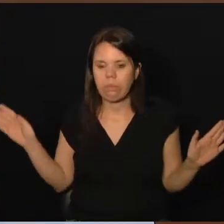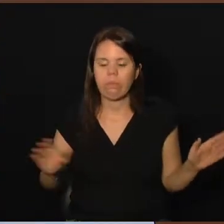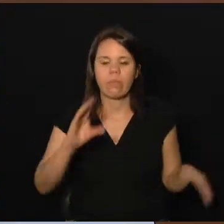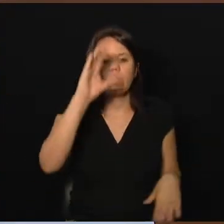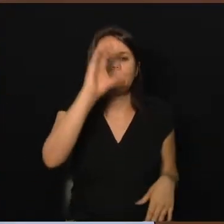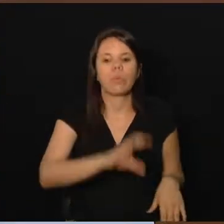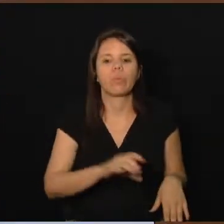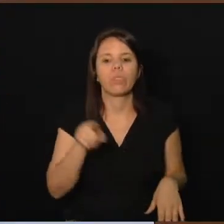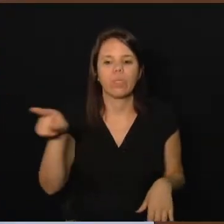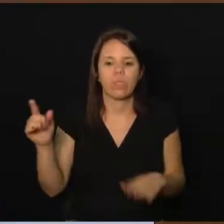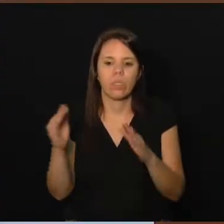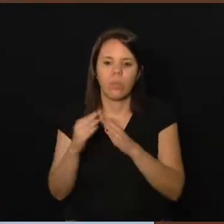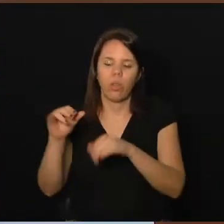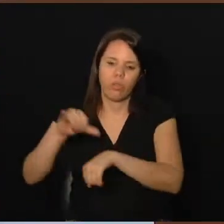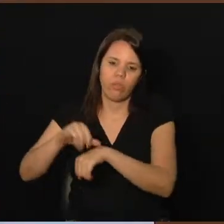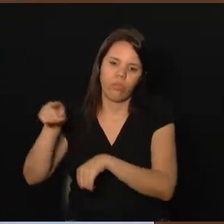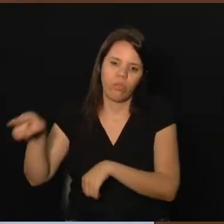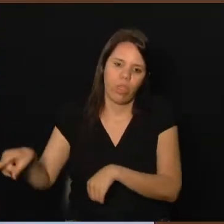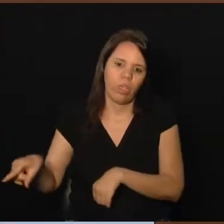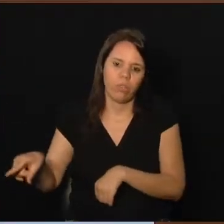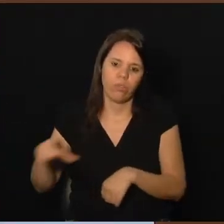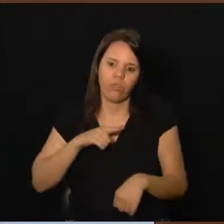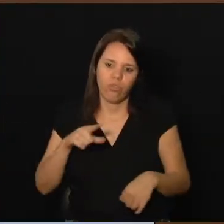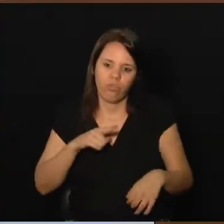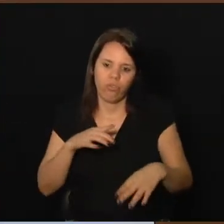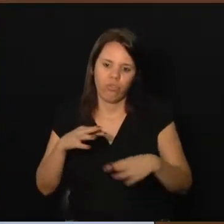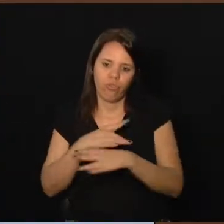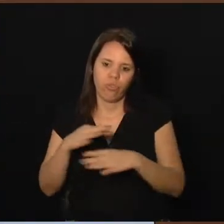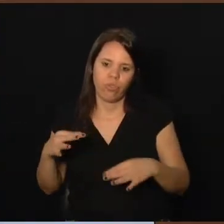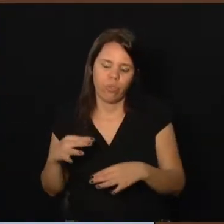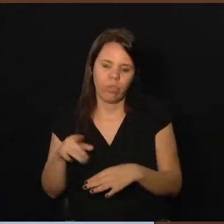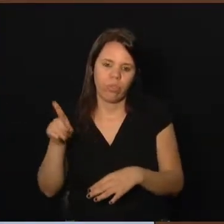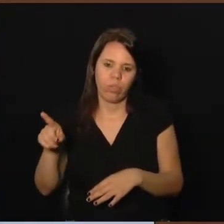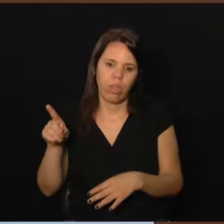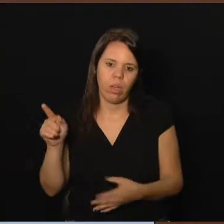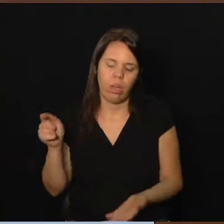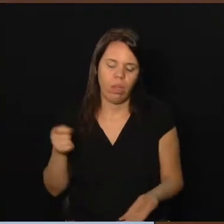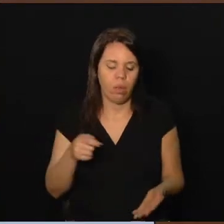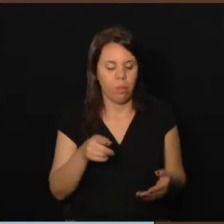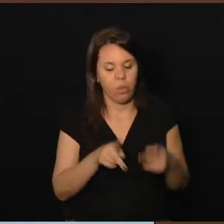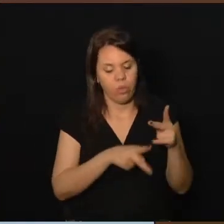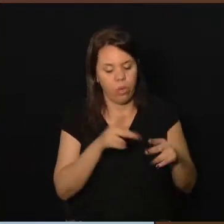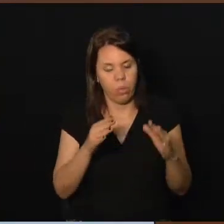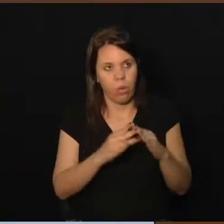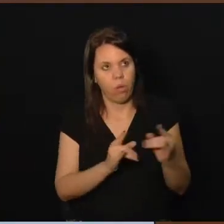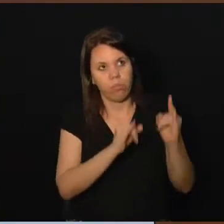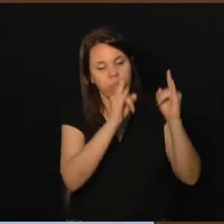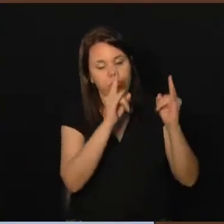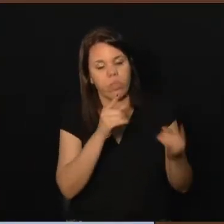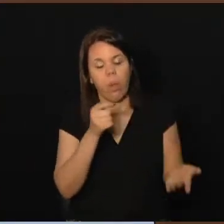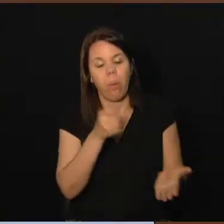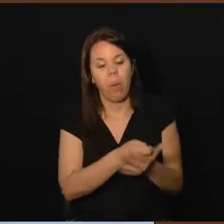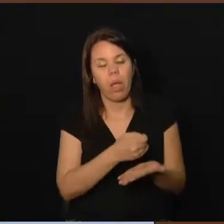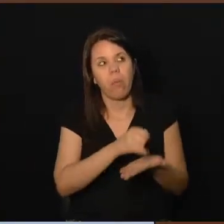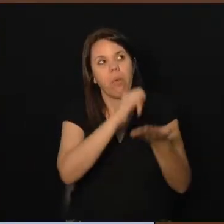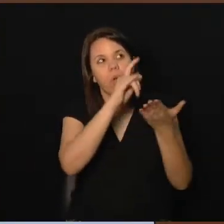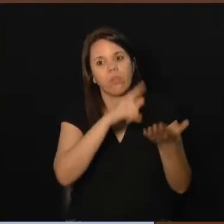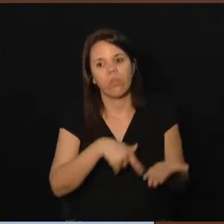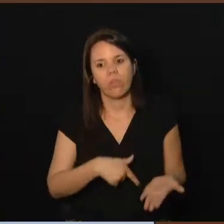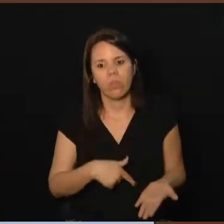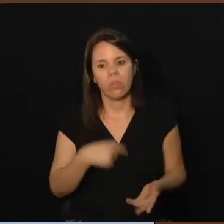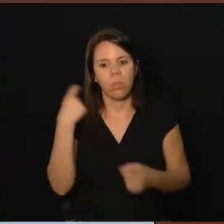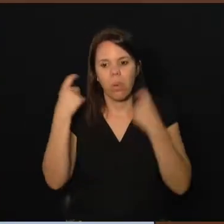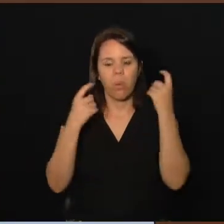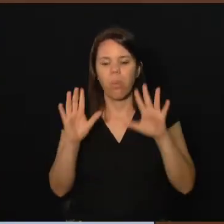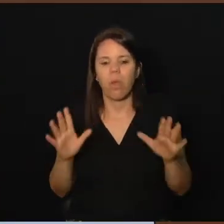cidadão que mora no centro, que mora na cidade, que está aí pagando seus impostos, ele não está preocupado com o partido, se a assistência social